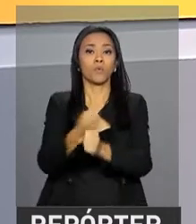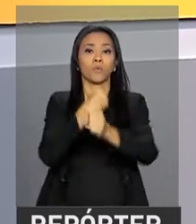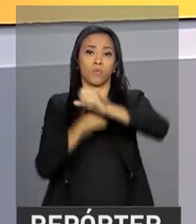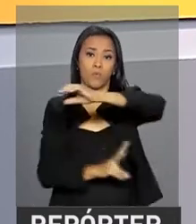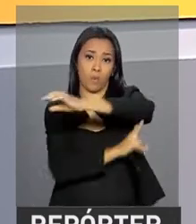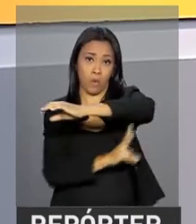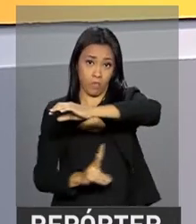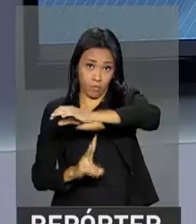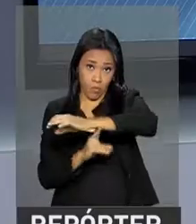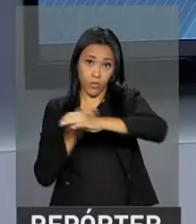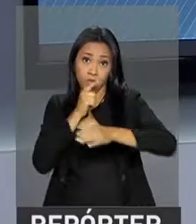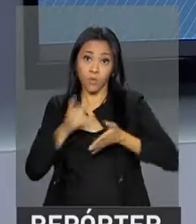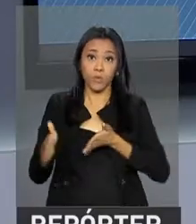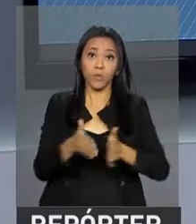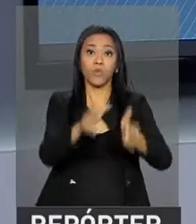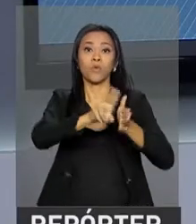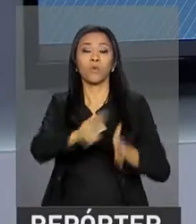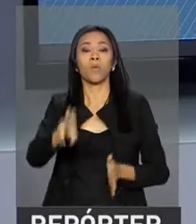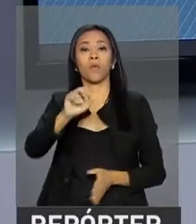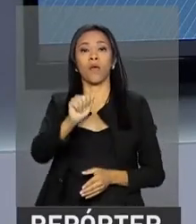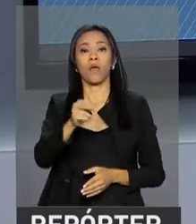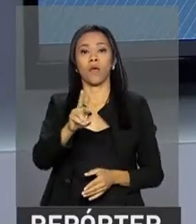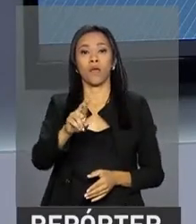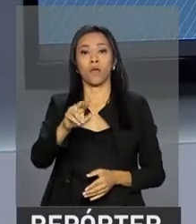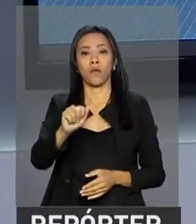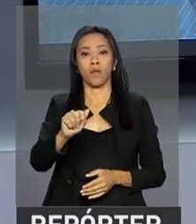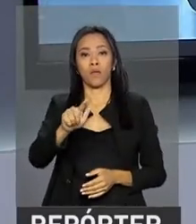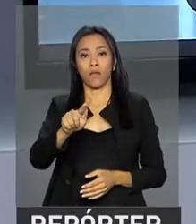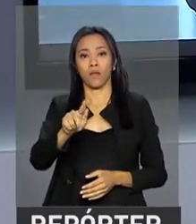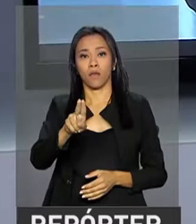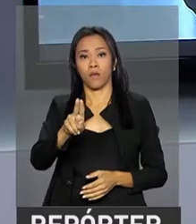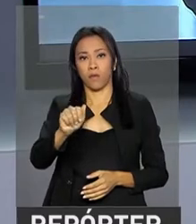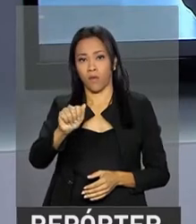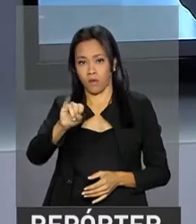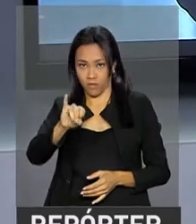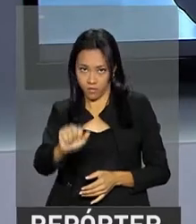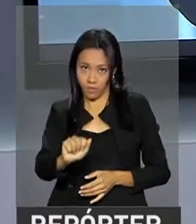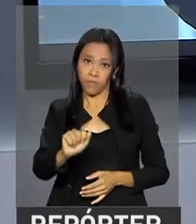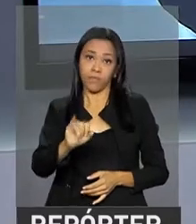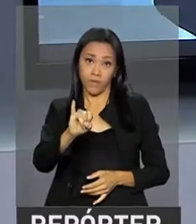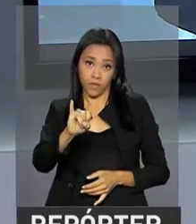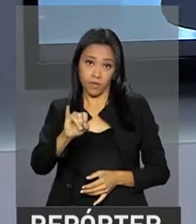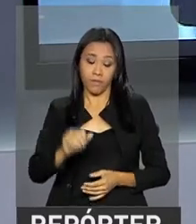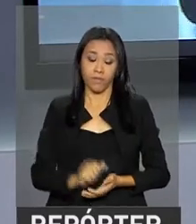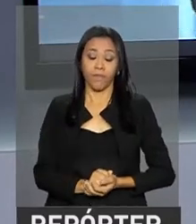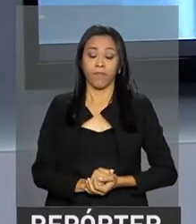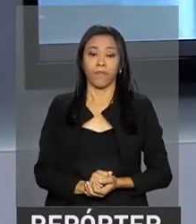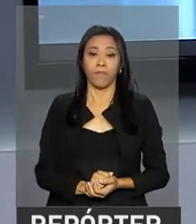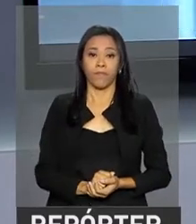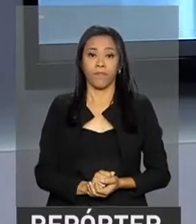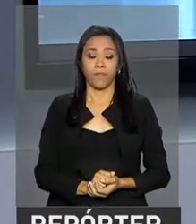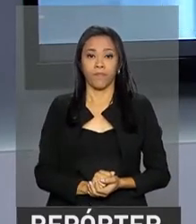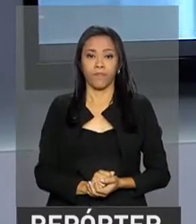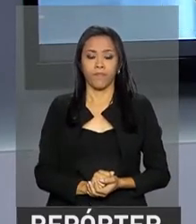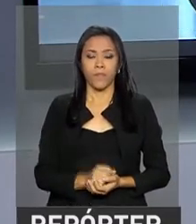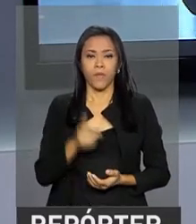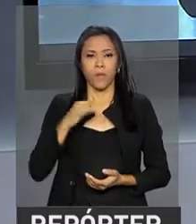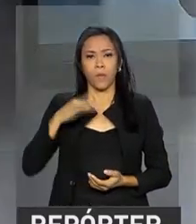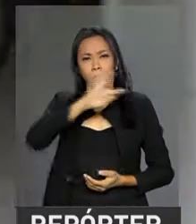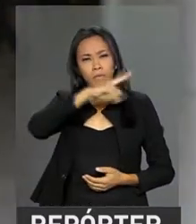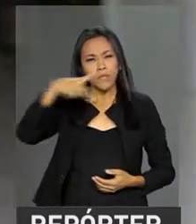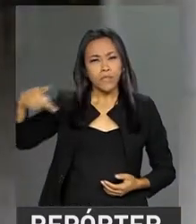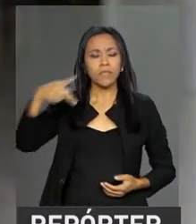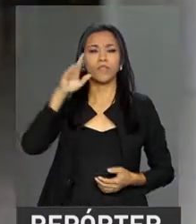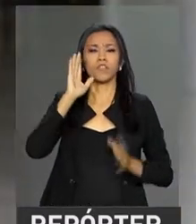araguaia o repórter joão pedro neto traz os detalhes pra gente é com você joão carola só o presidente michel temer